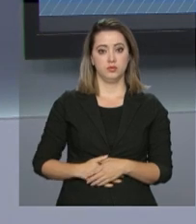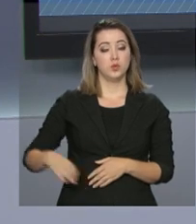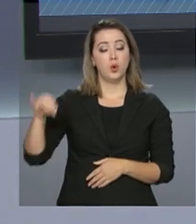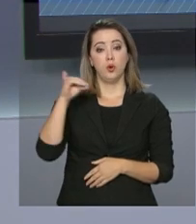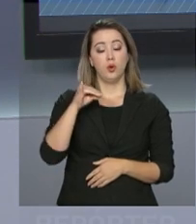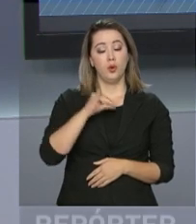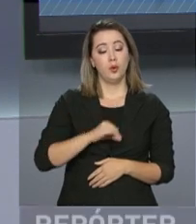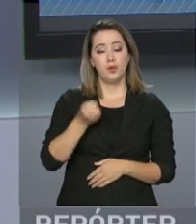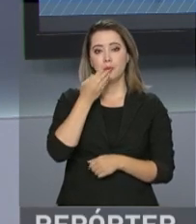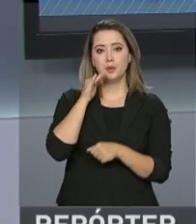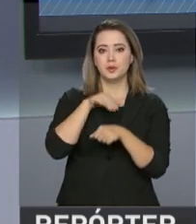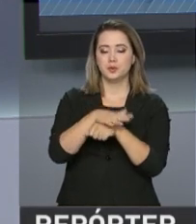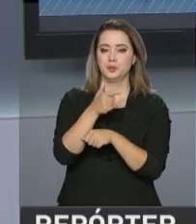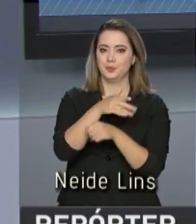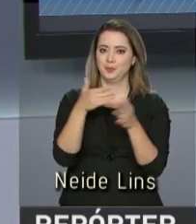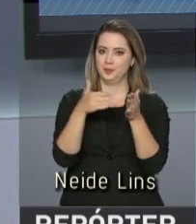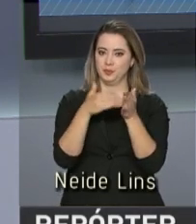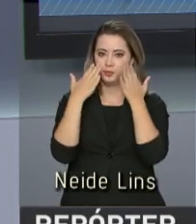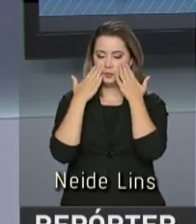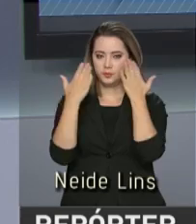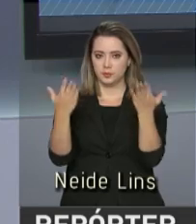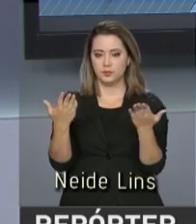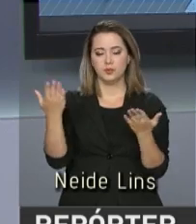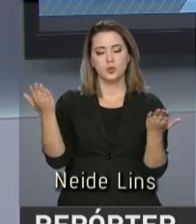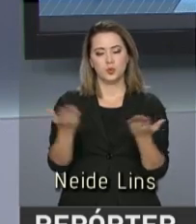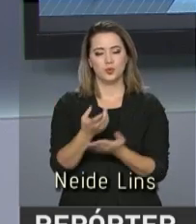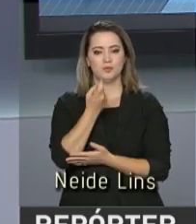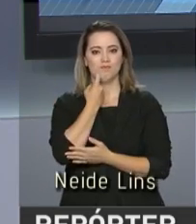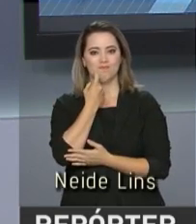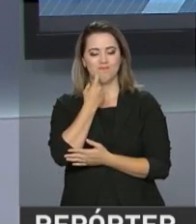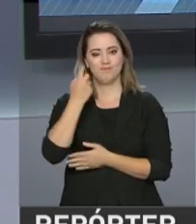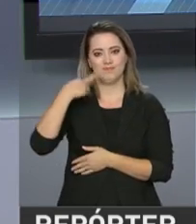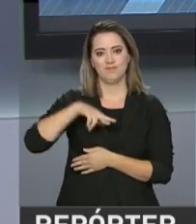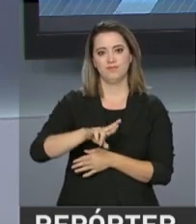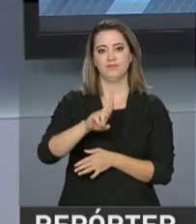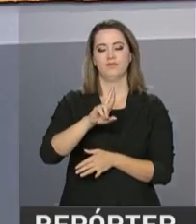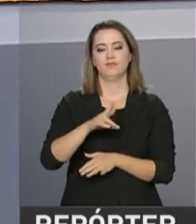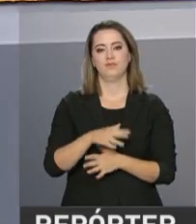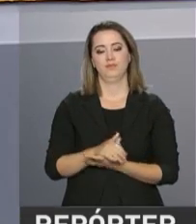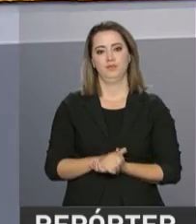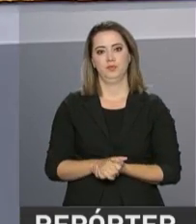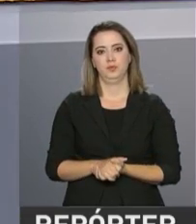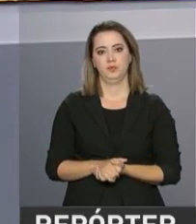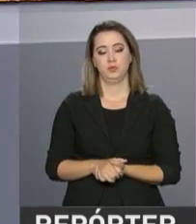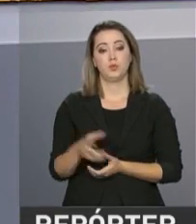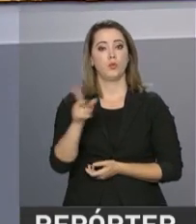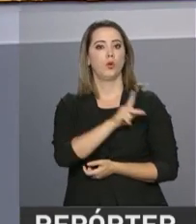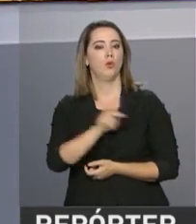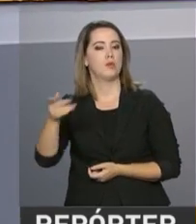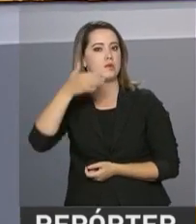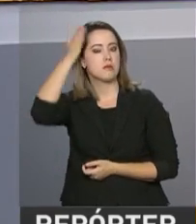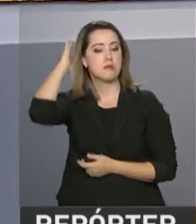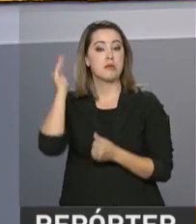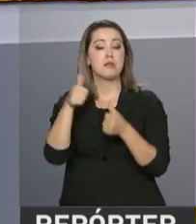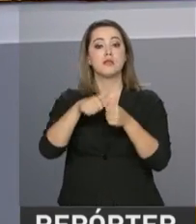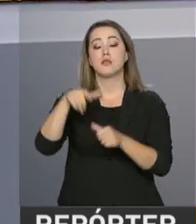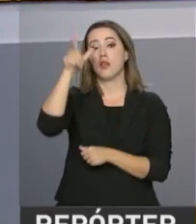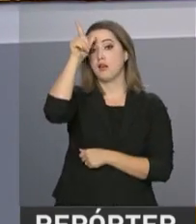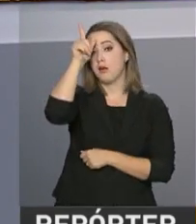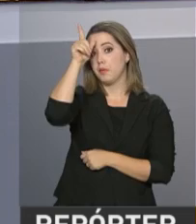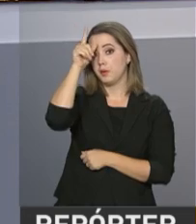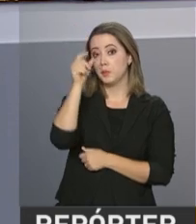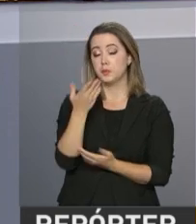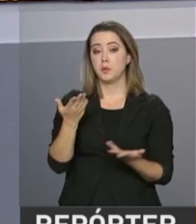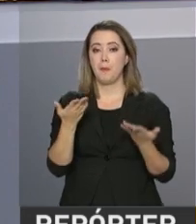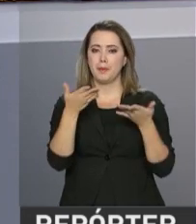Olá, boa noite. No ar, a última edição desta sexta-feira do Repórter NBR. O presidente Michel Temer está em Hamburgo,